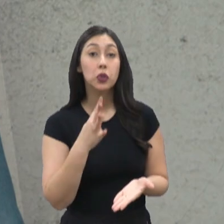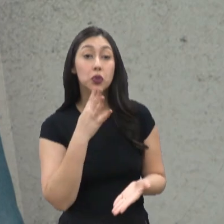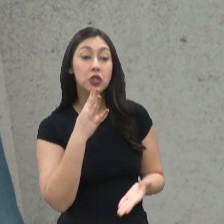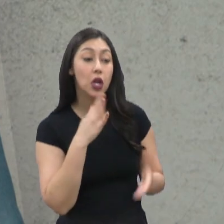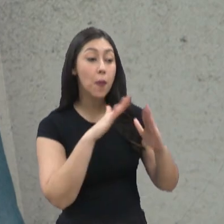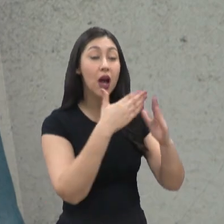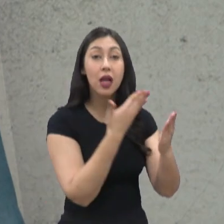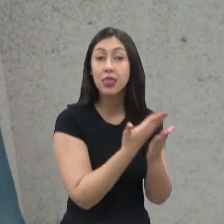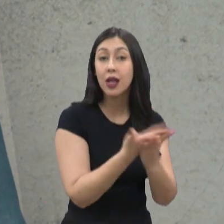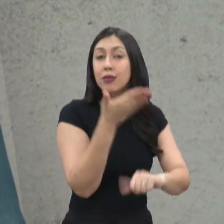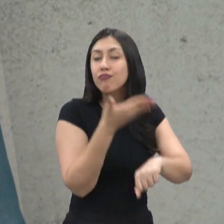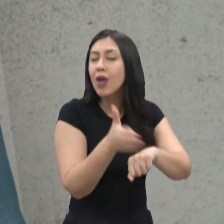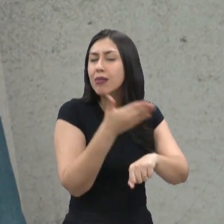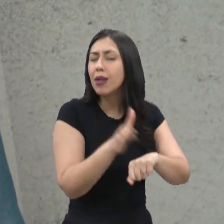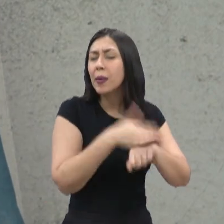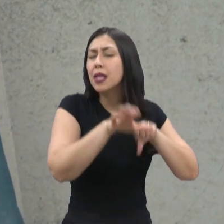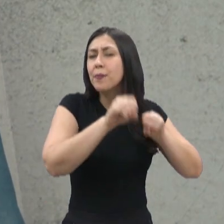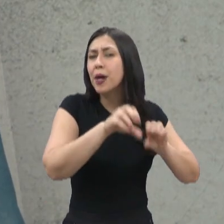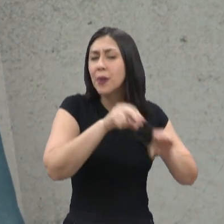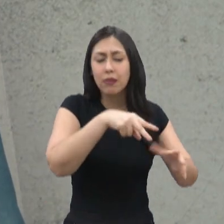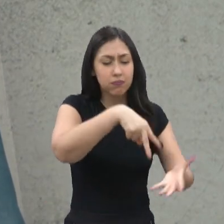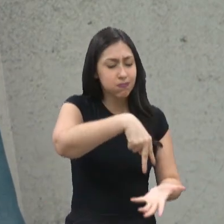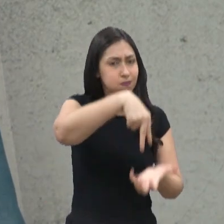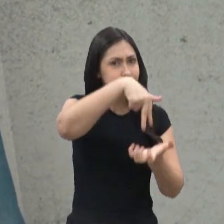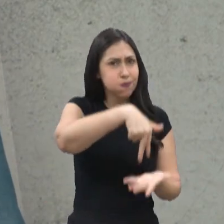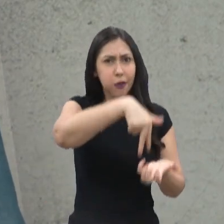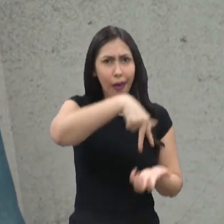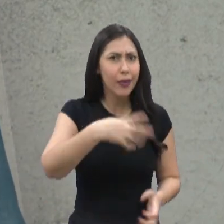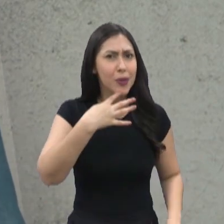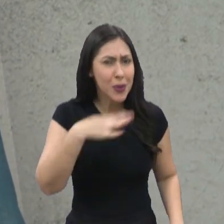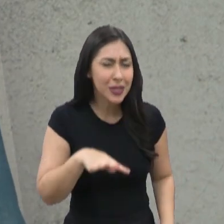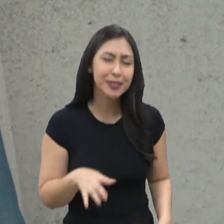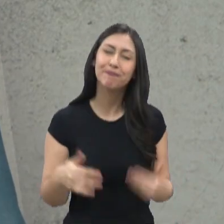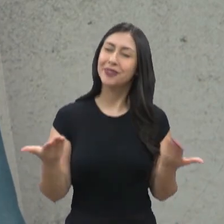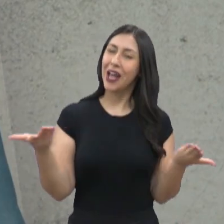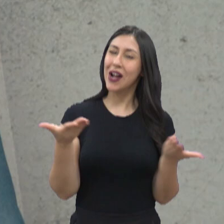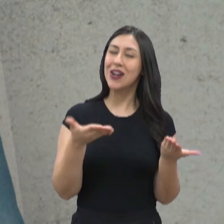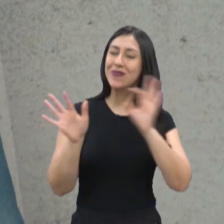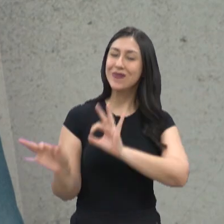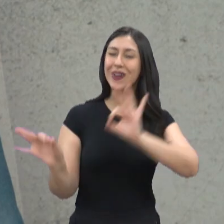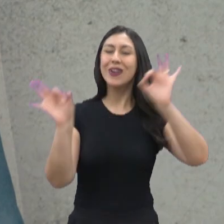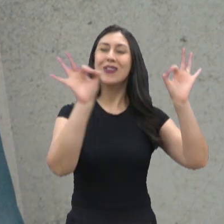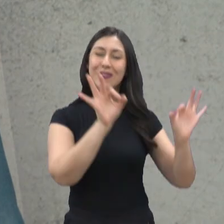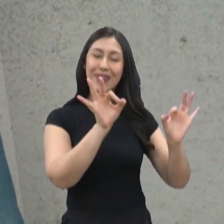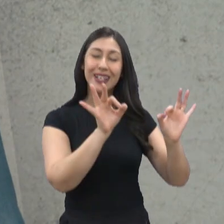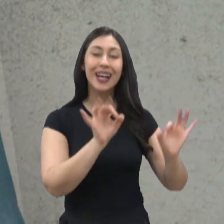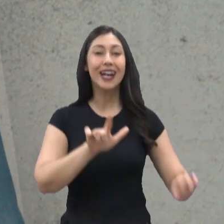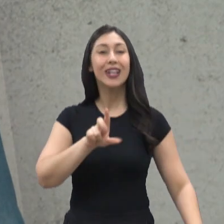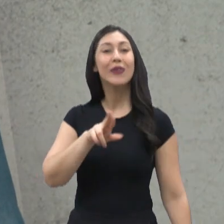para conhecer a modalidade calistenia. Não sabe o que é? Pois é, então vamos acompanhar a matéria da